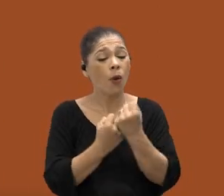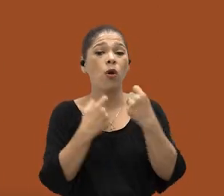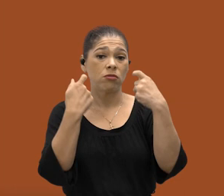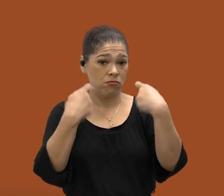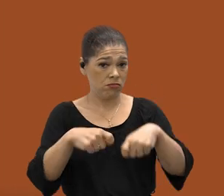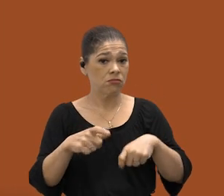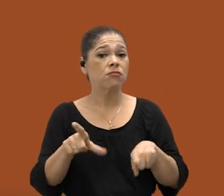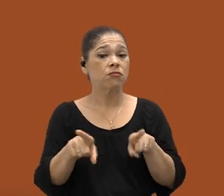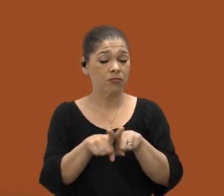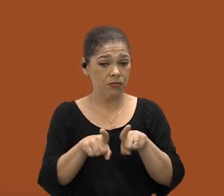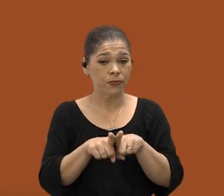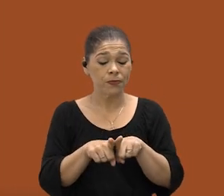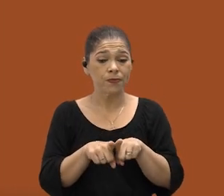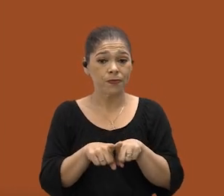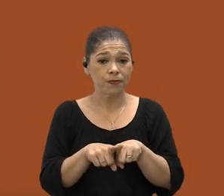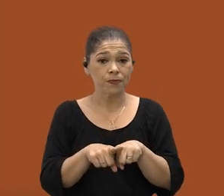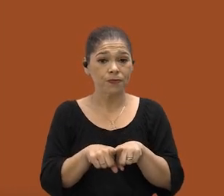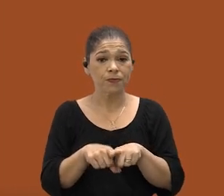apoio